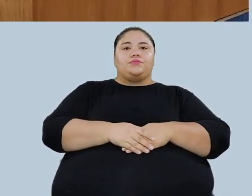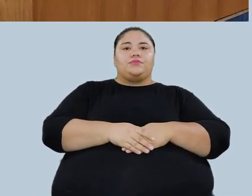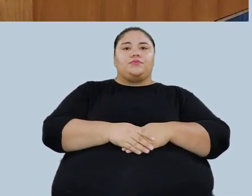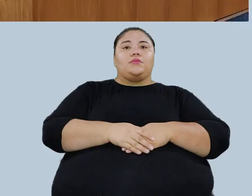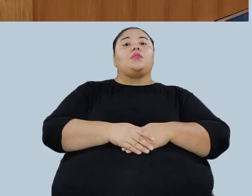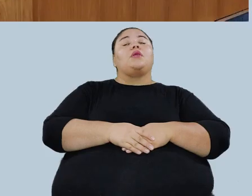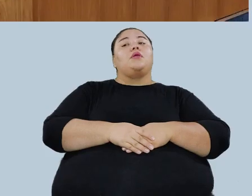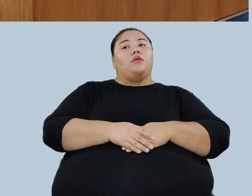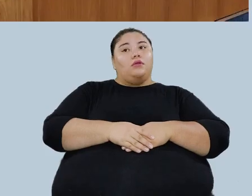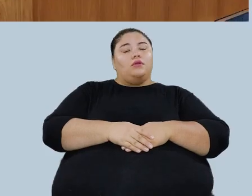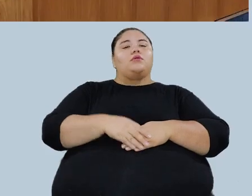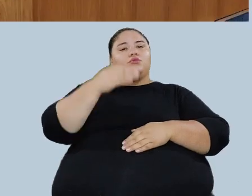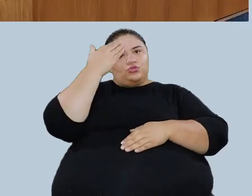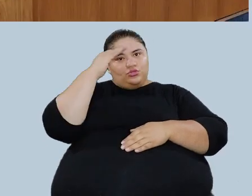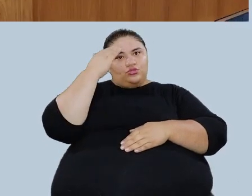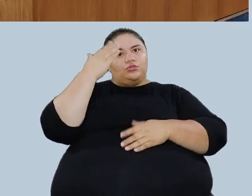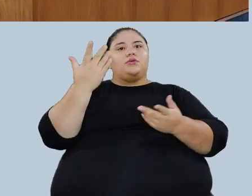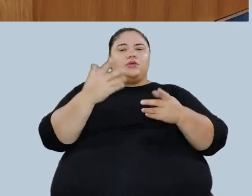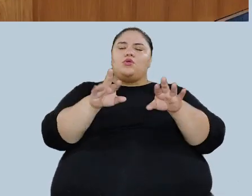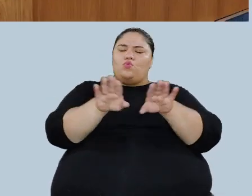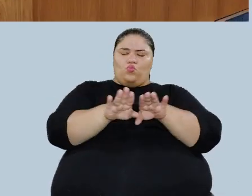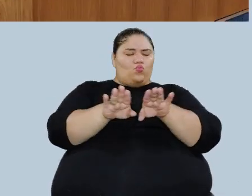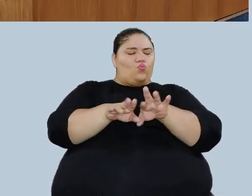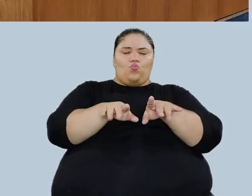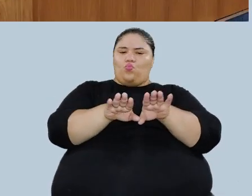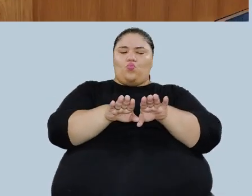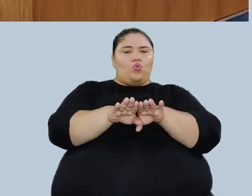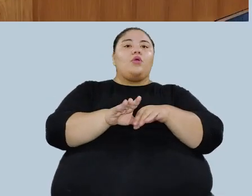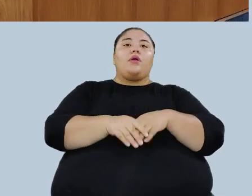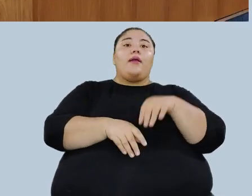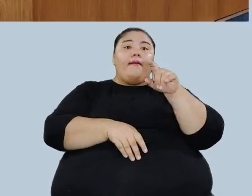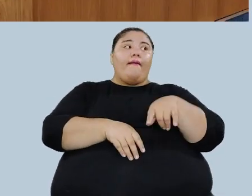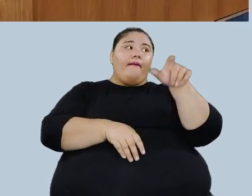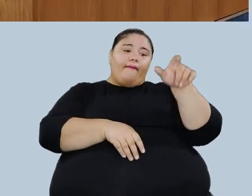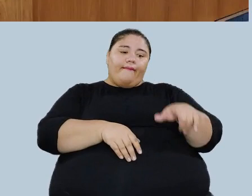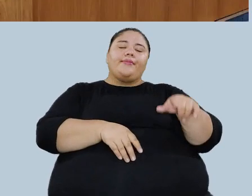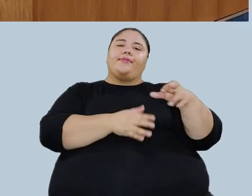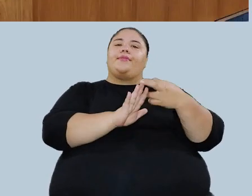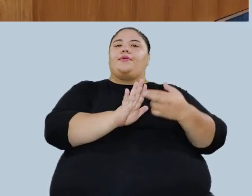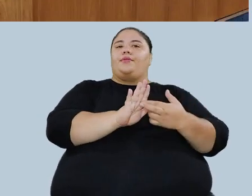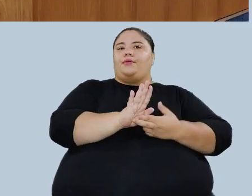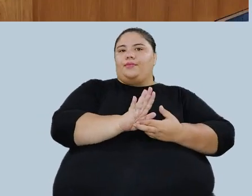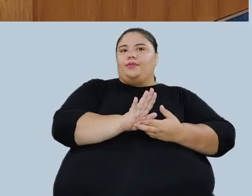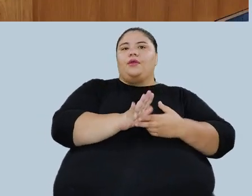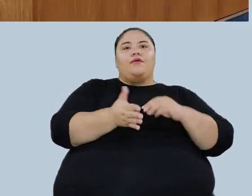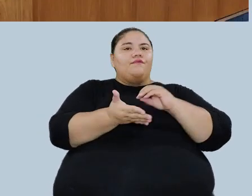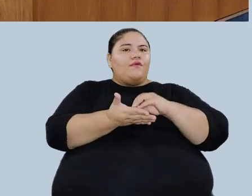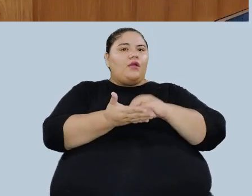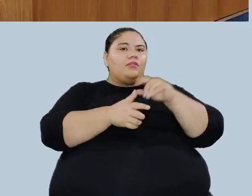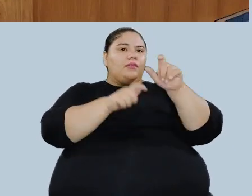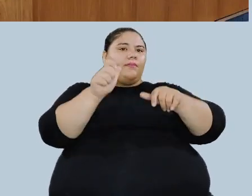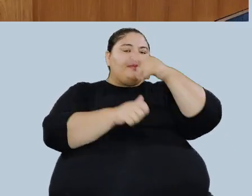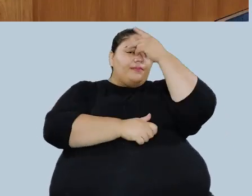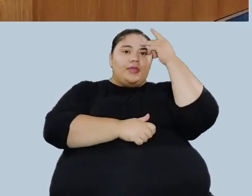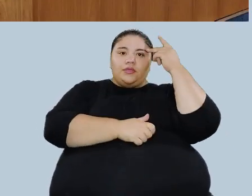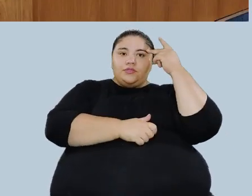agora. As corretoras também. Idem. Que são as que estão regulamentadas. Então, quer dizer, vai faltar gente querendo